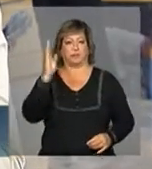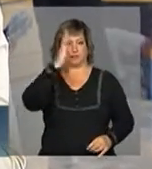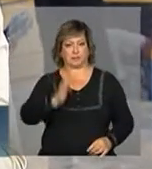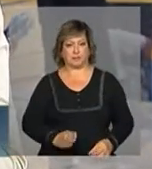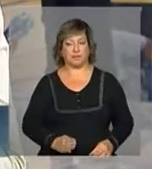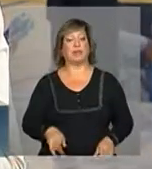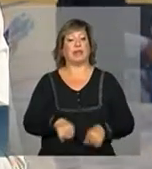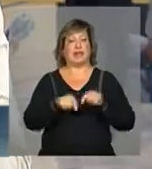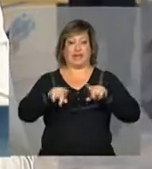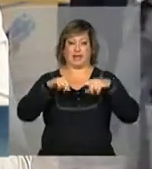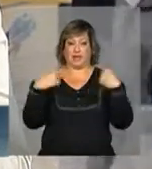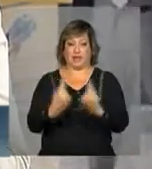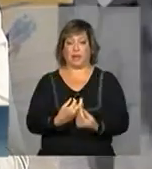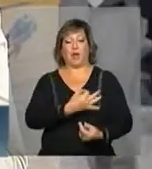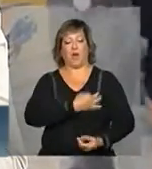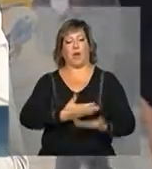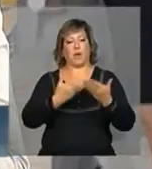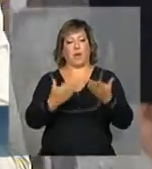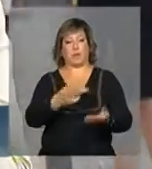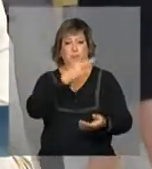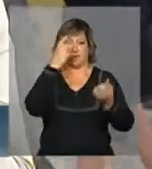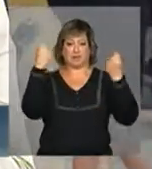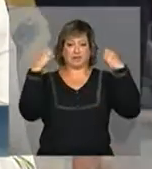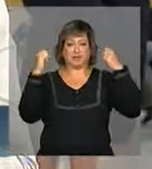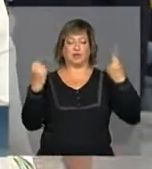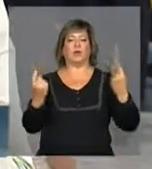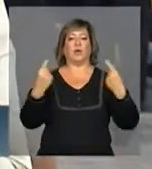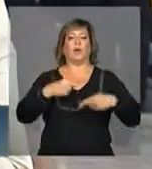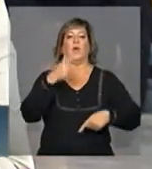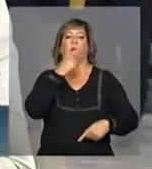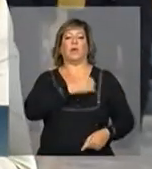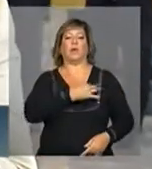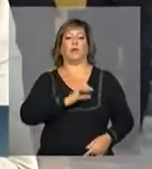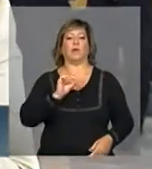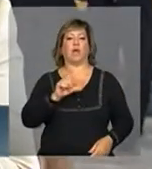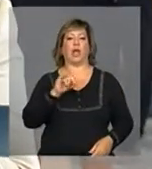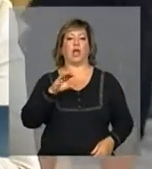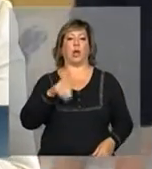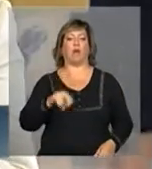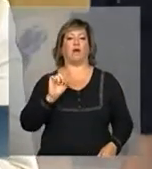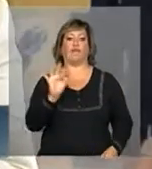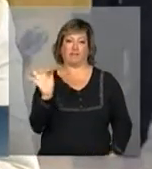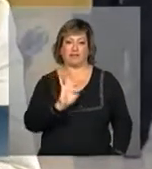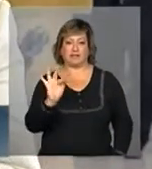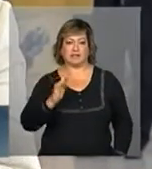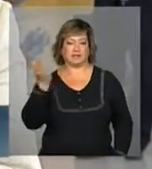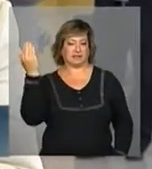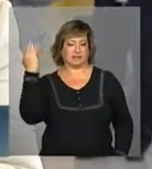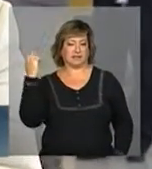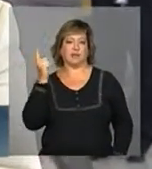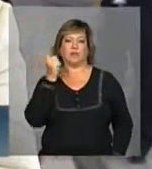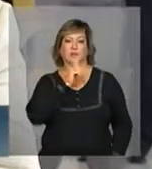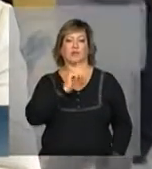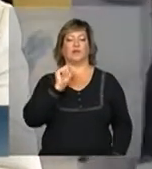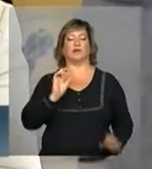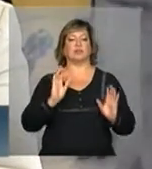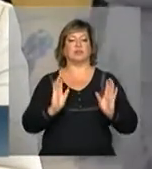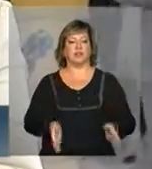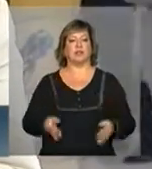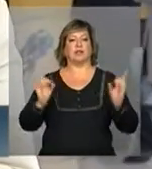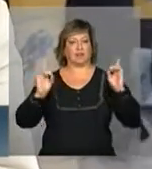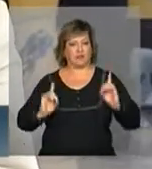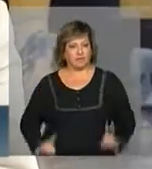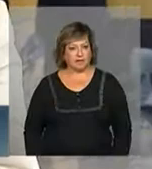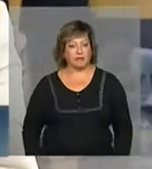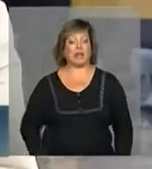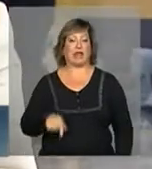ser homenageados os atletas que disputaram medalhas em Lyon, na França, no Mundial de Atletismo Paralímpico.